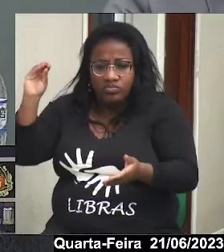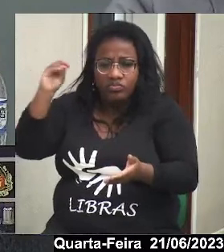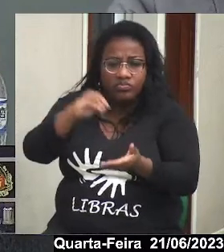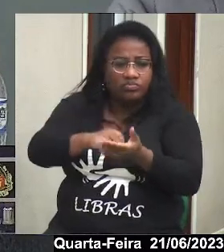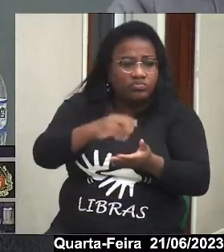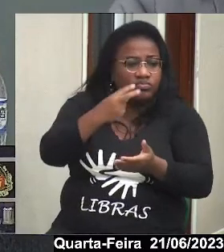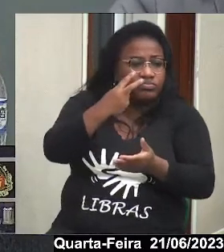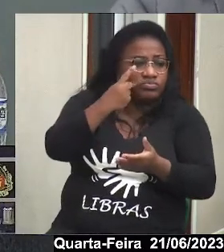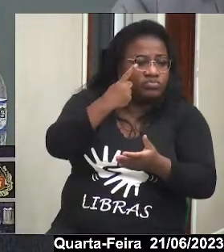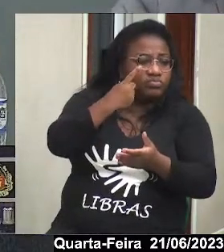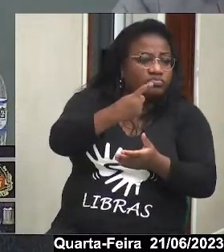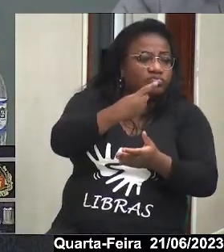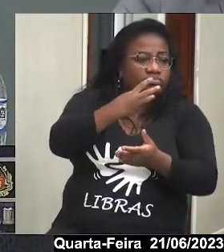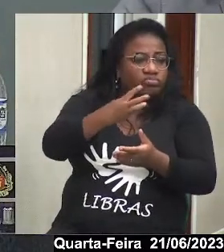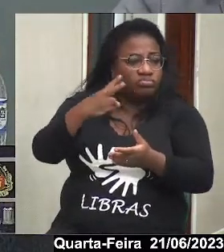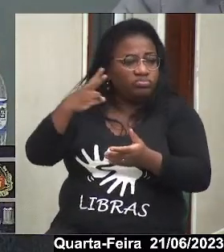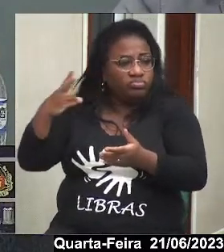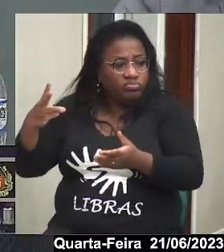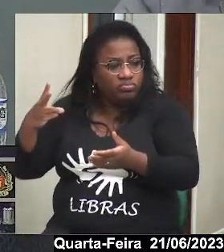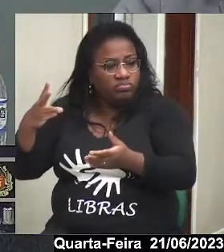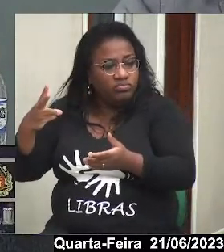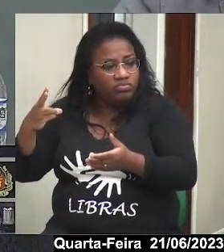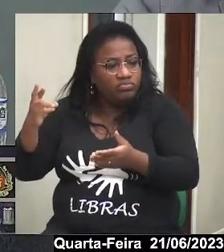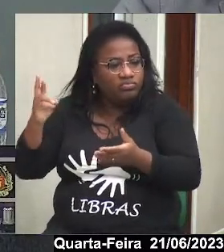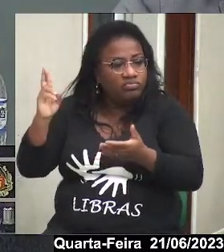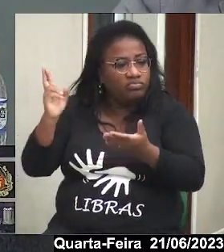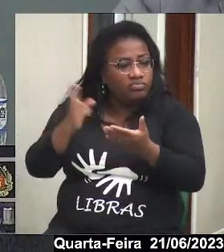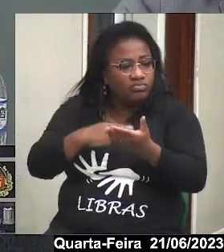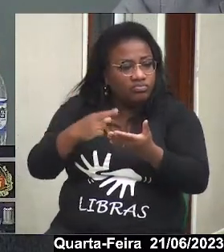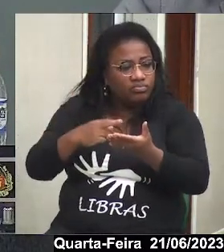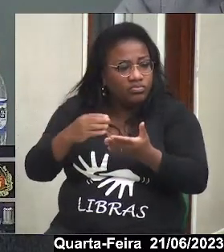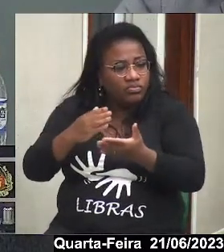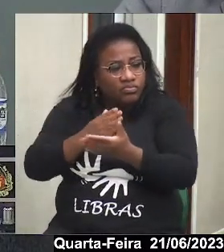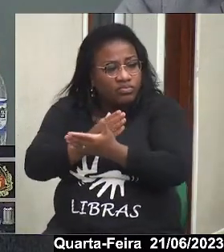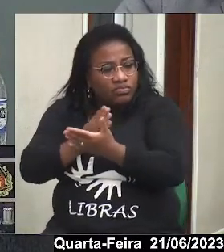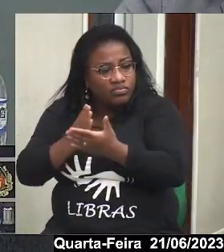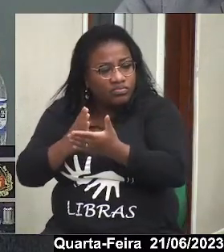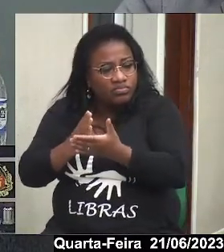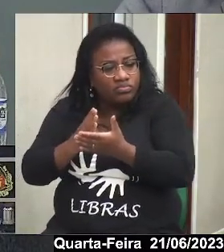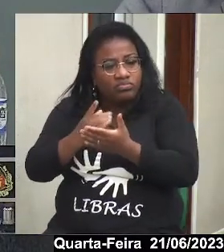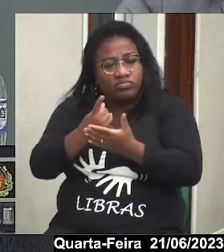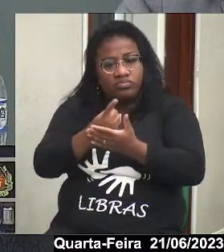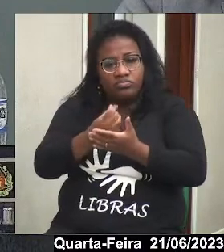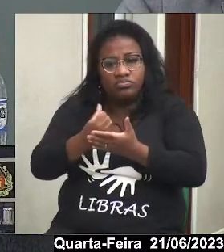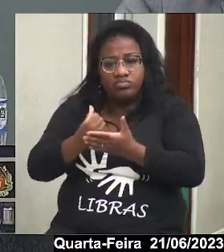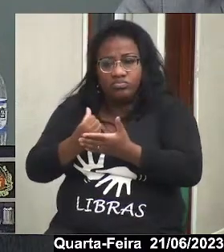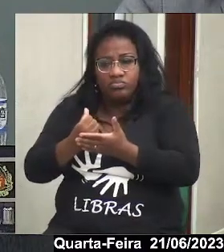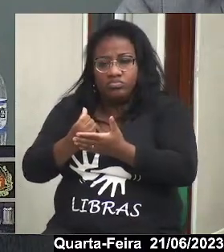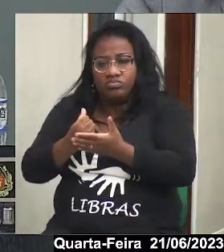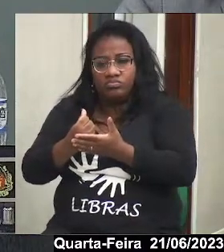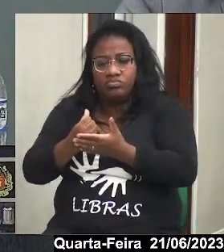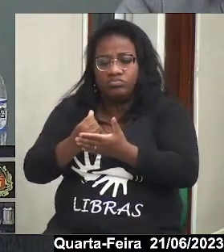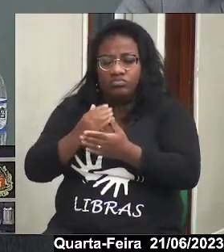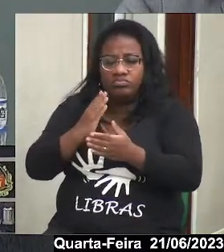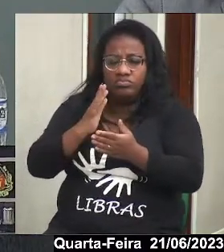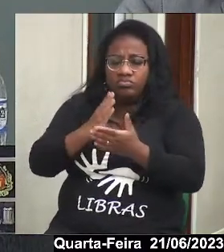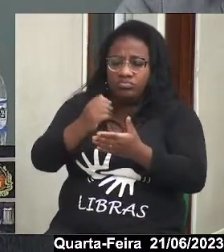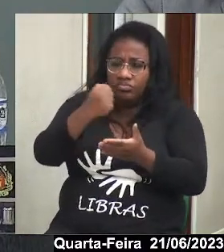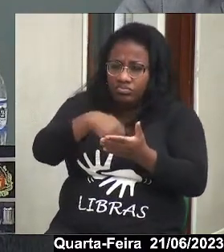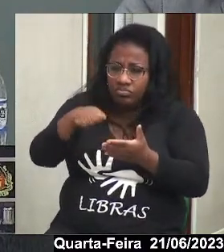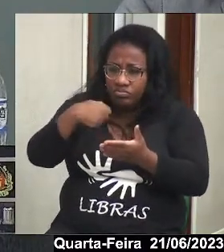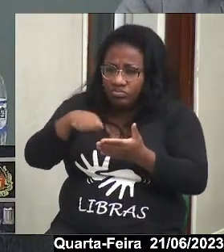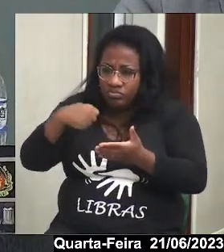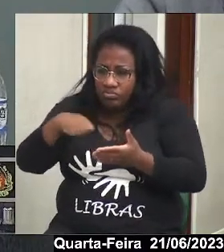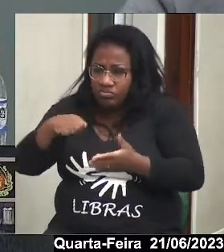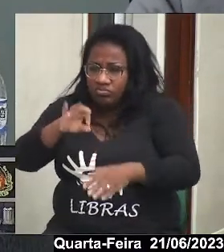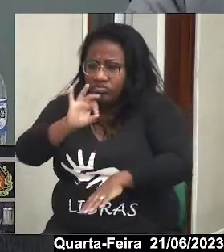fundamento no artigo 132 do Regimento Interno, que o projeto de lei complementar número 16/2023, de autoria